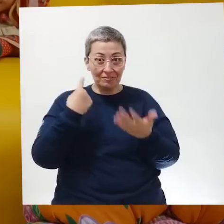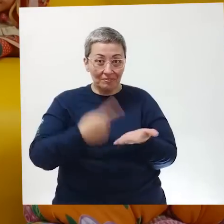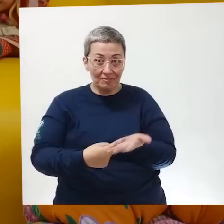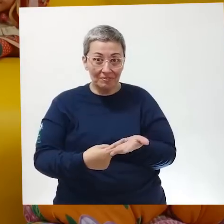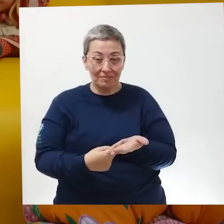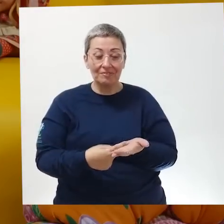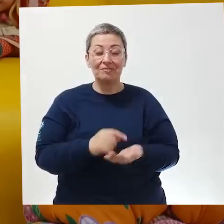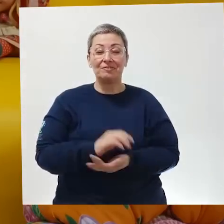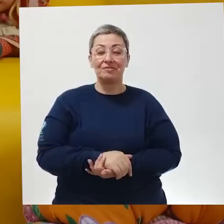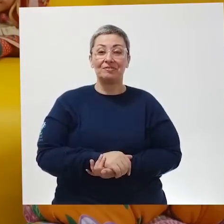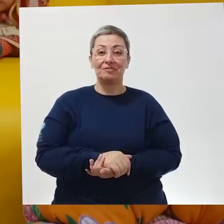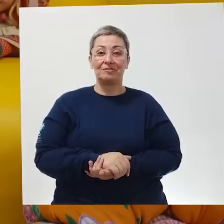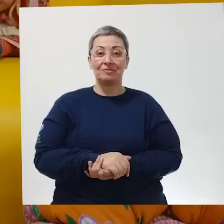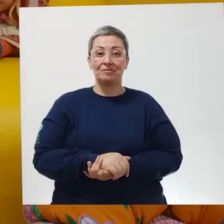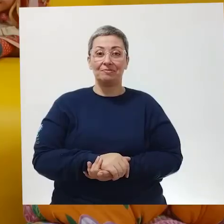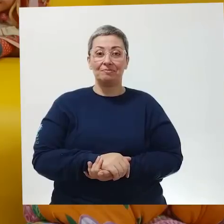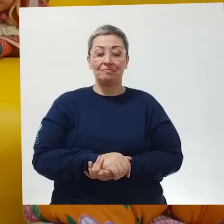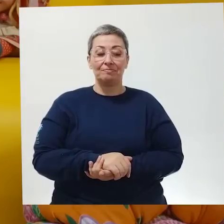Combinado?